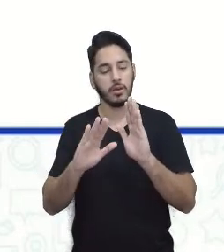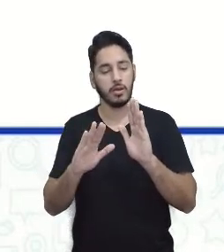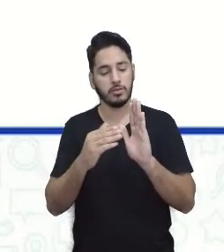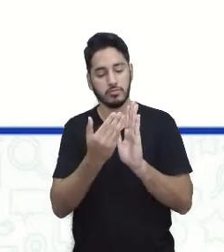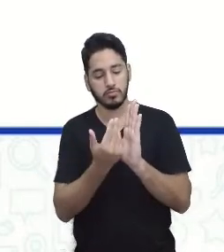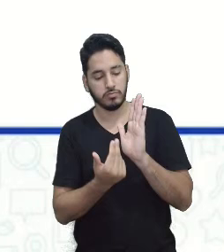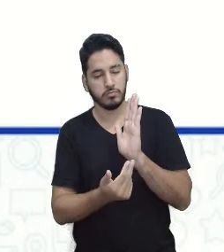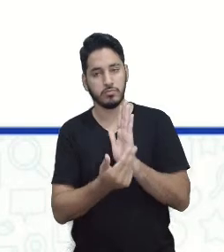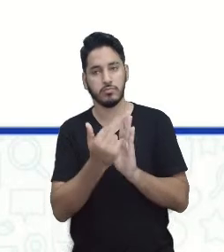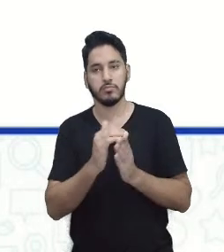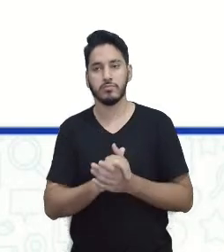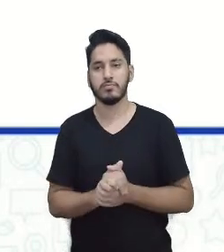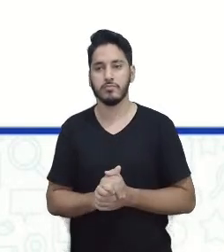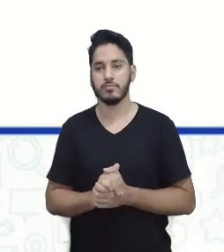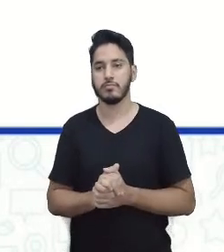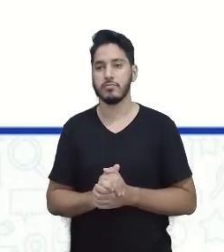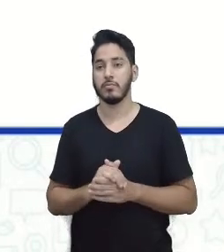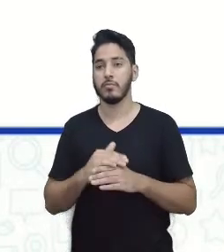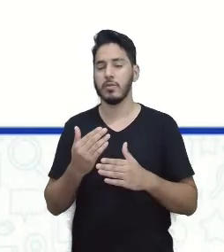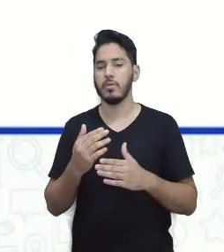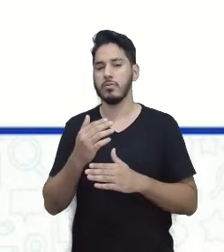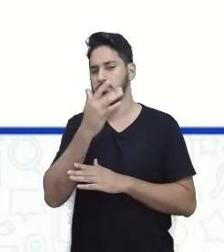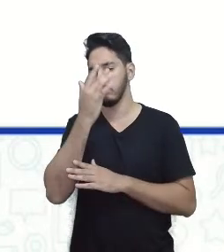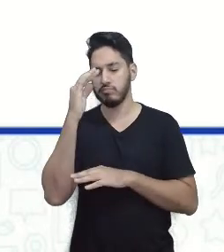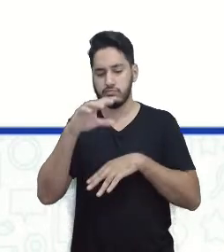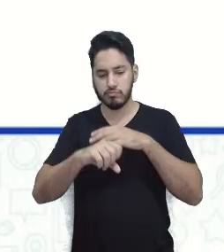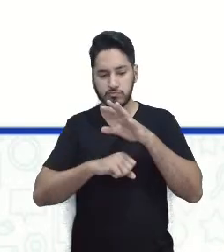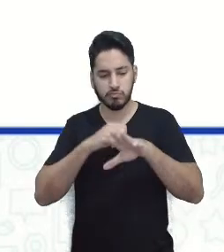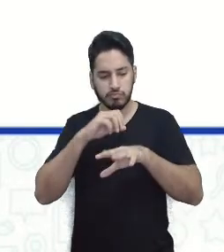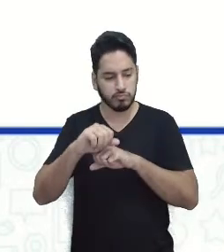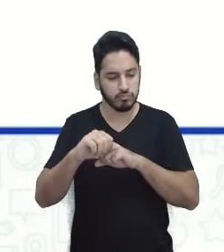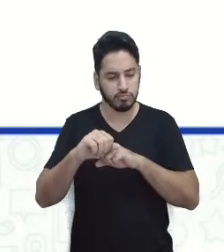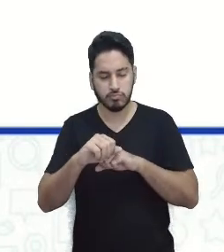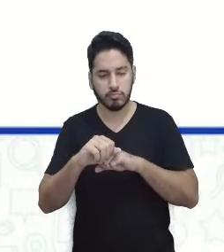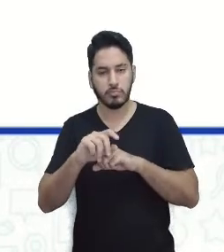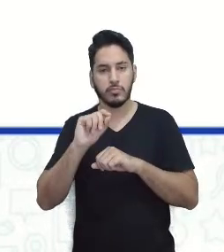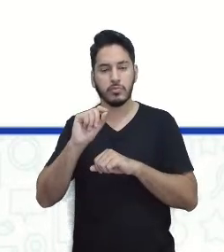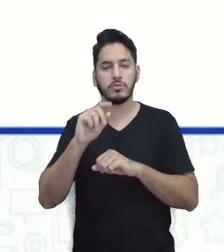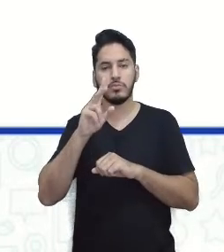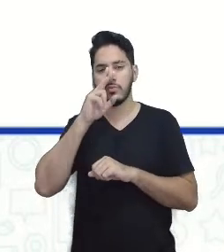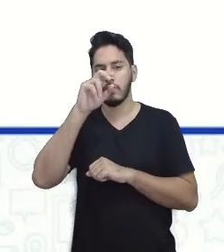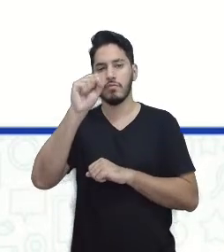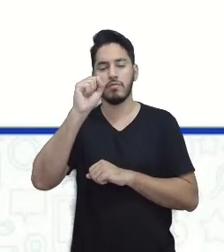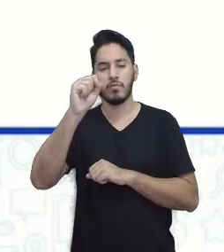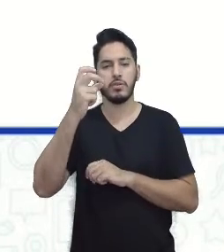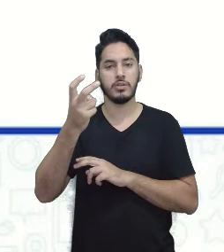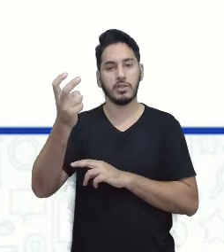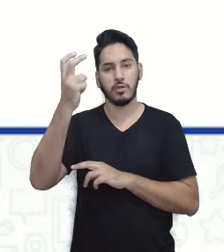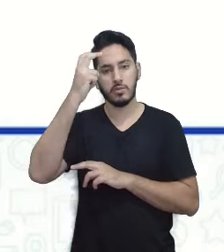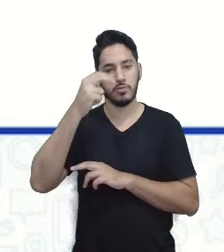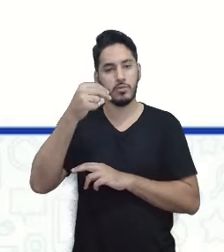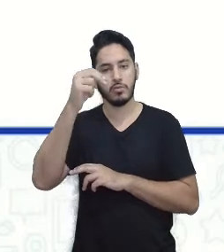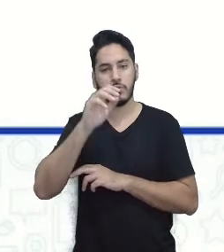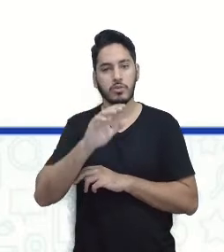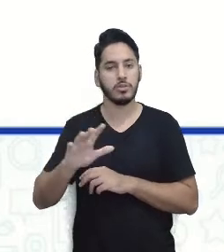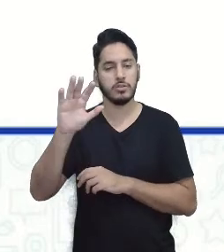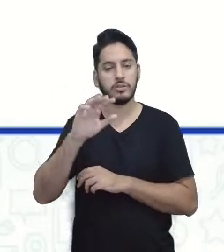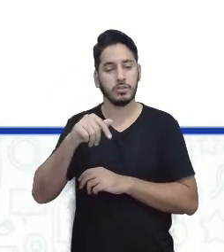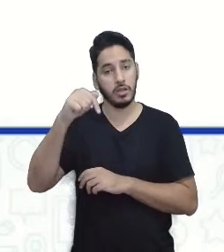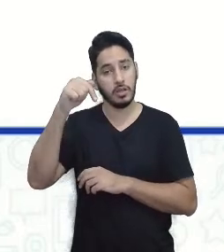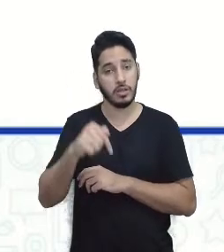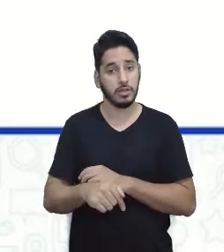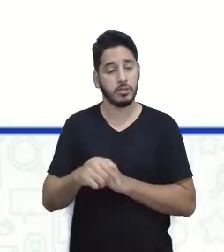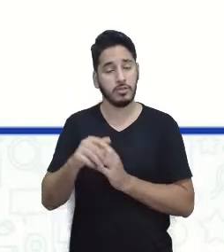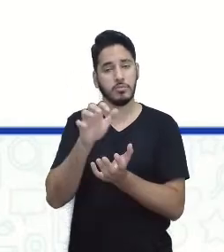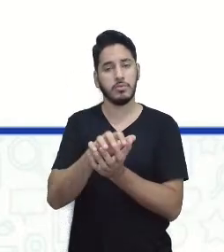e Ariano foi buscar isso por conta da questão disso ser muito forte na cultura nordestina, principalmente aqui em